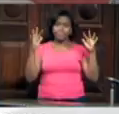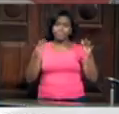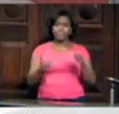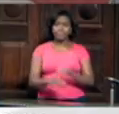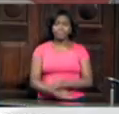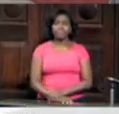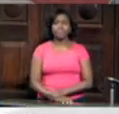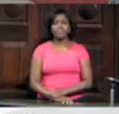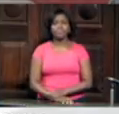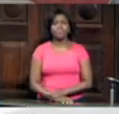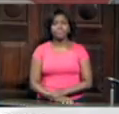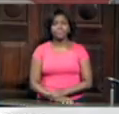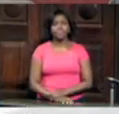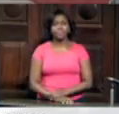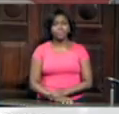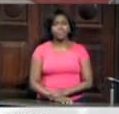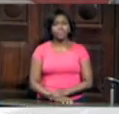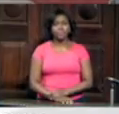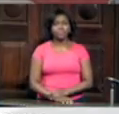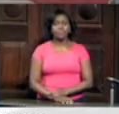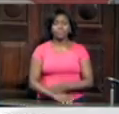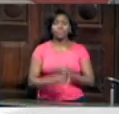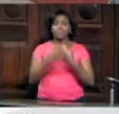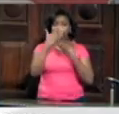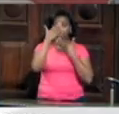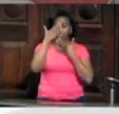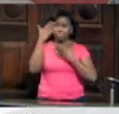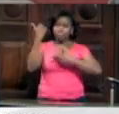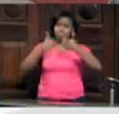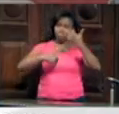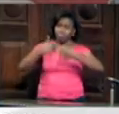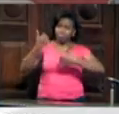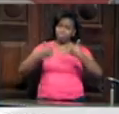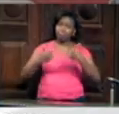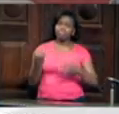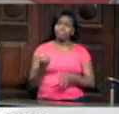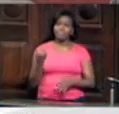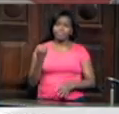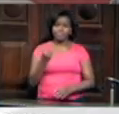Agradeço ao embaixador Geraldo Holanda Cavalcante pelas palavras.